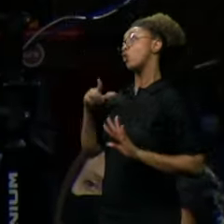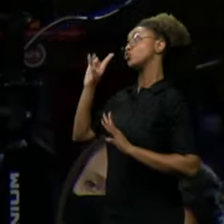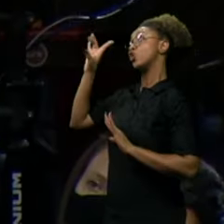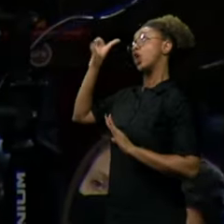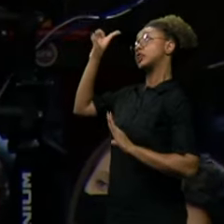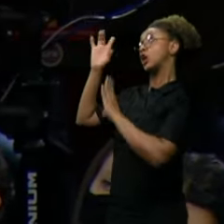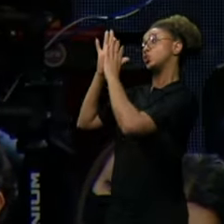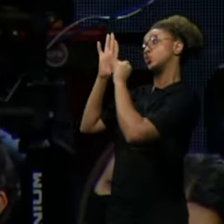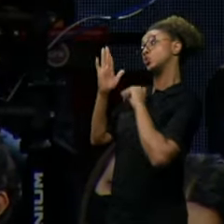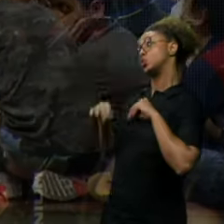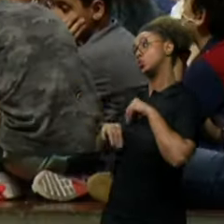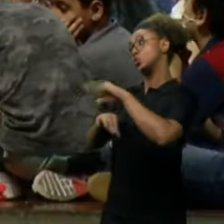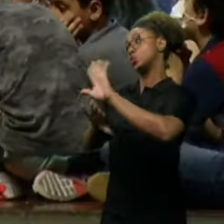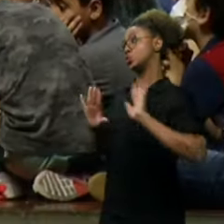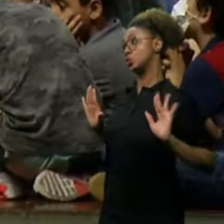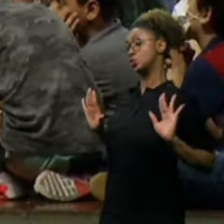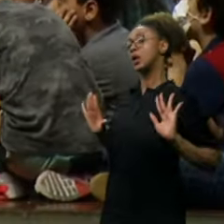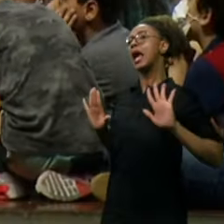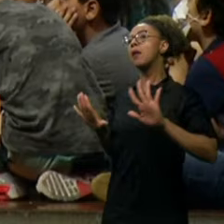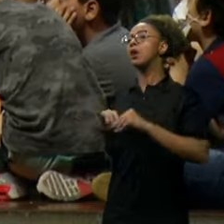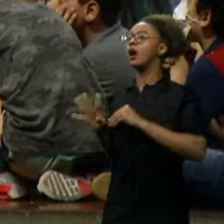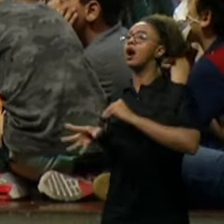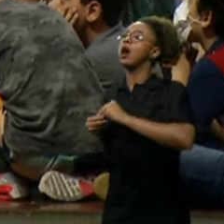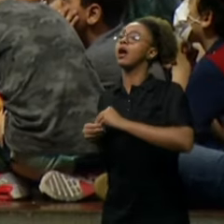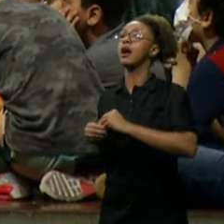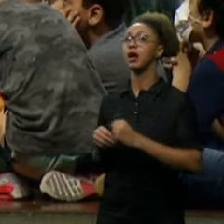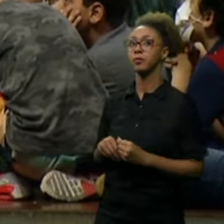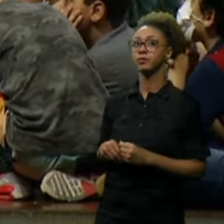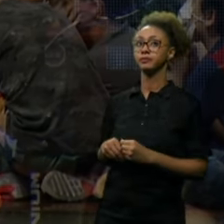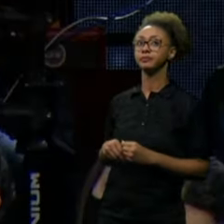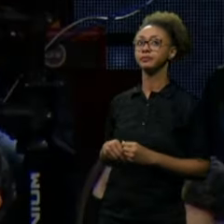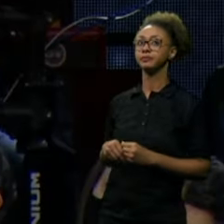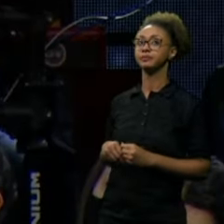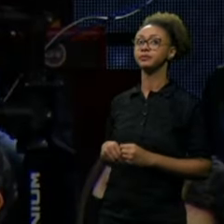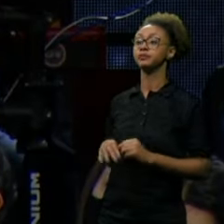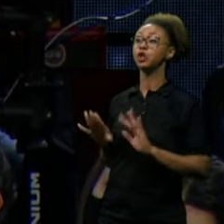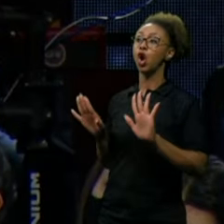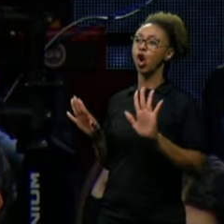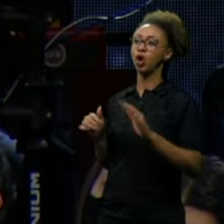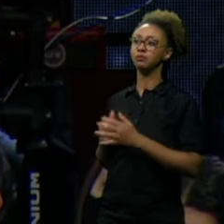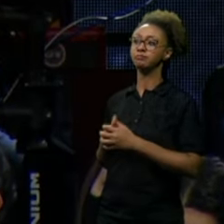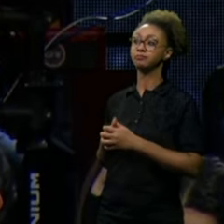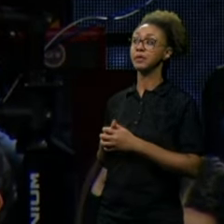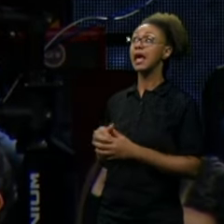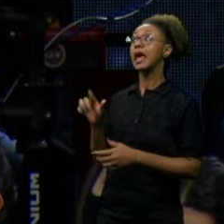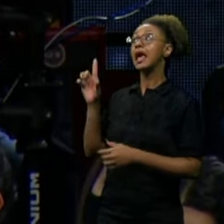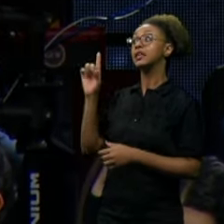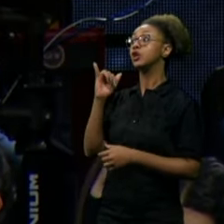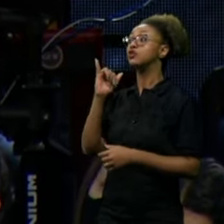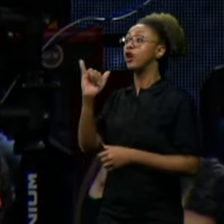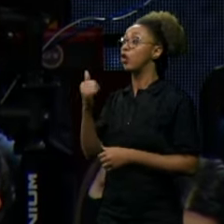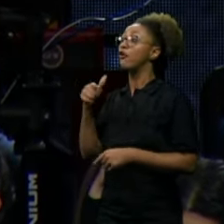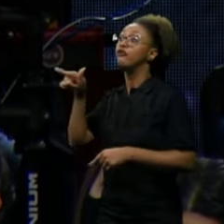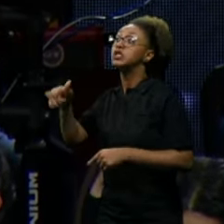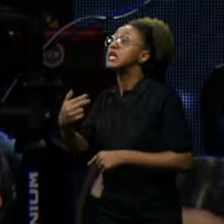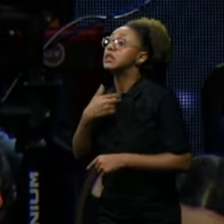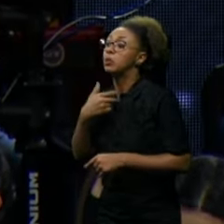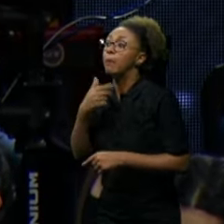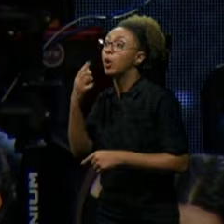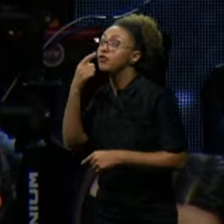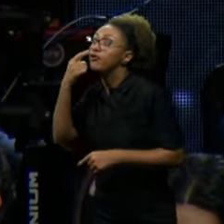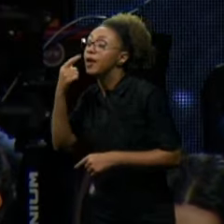disse só que ele vai colocar um negocinho ali ele disse não vai ver não vai tocar e deu só falou para não comer ele